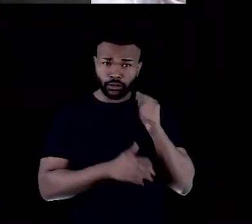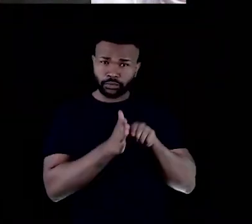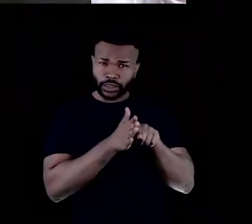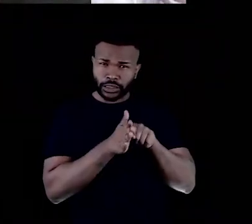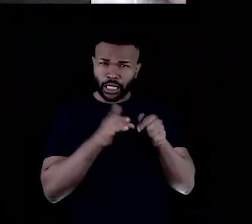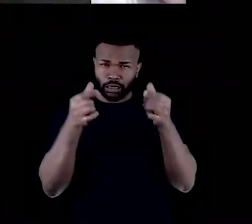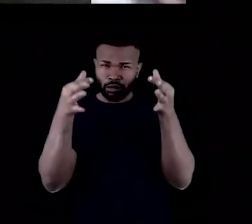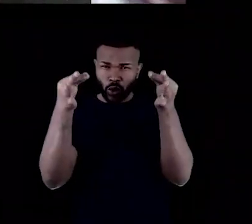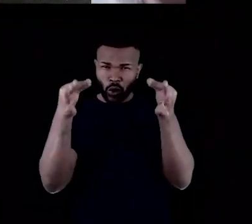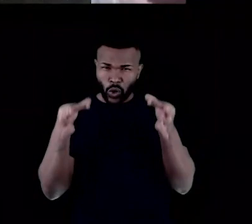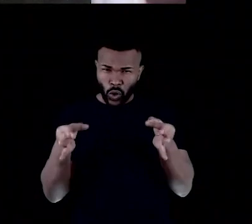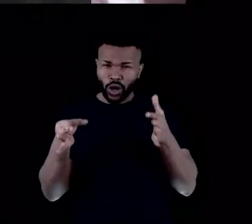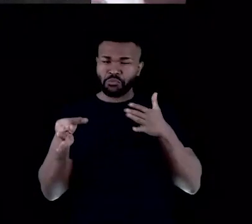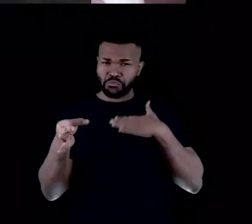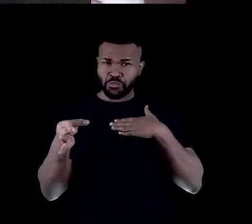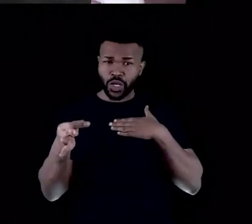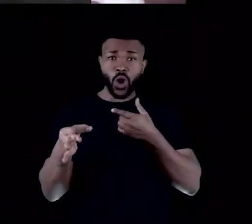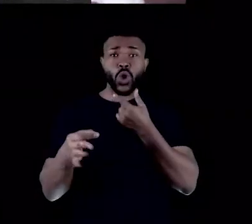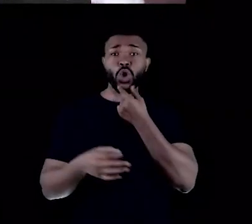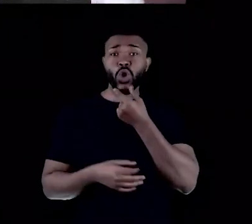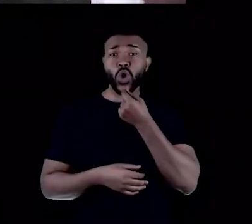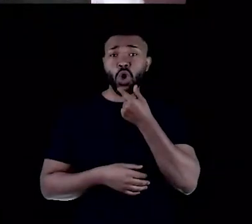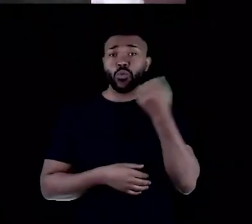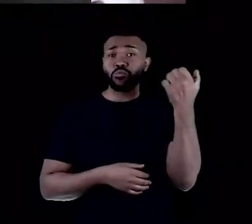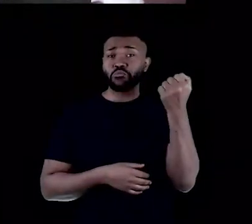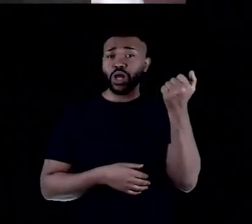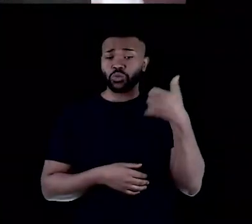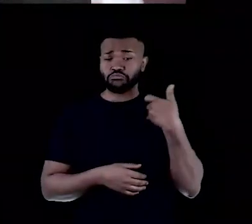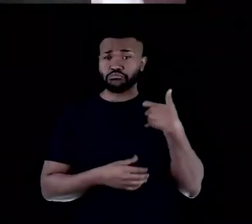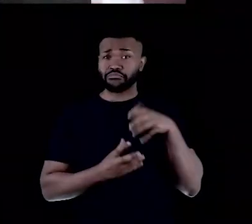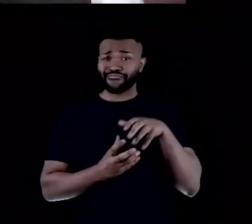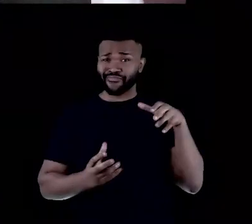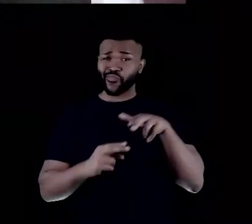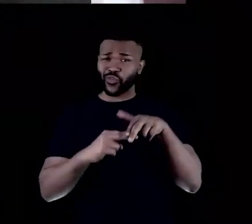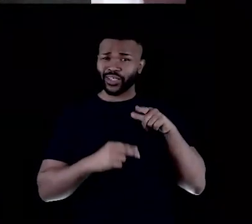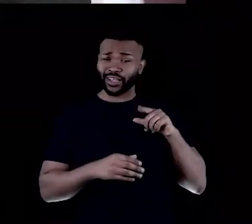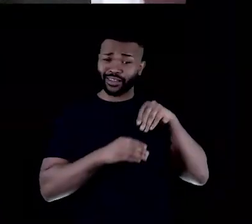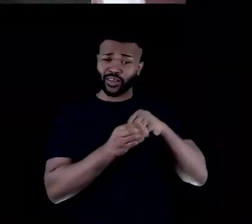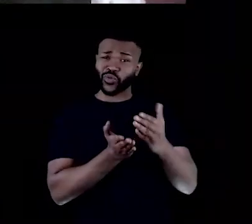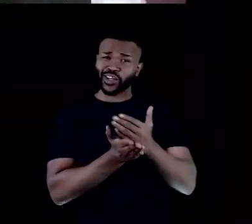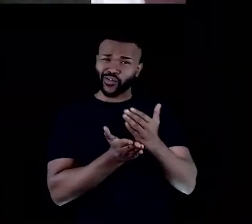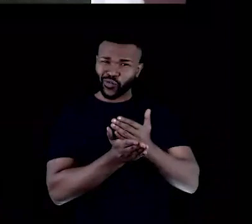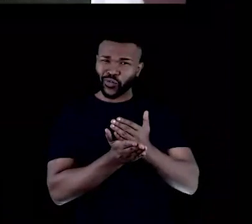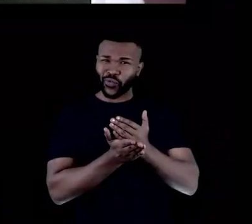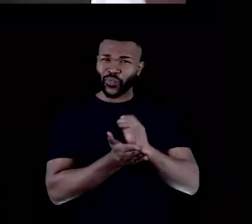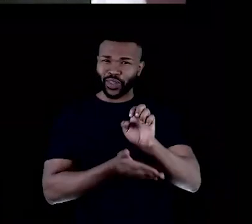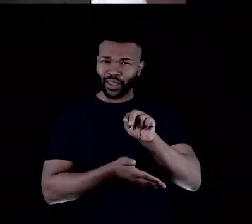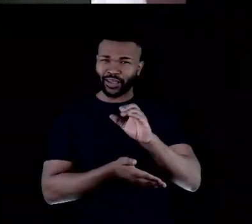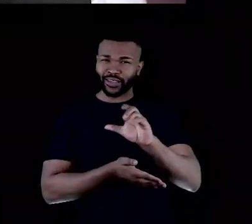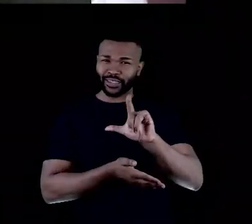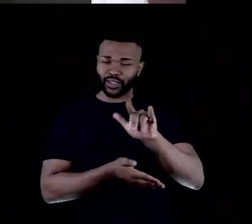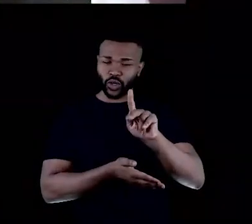você for olhar as minhas colagens, muitas delas são de homens brancos velhos, porque é basicamente o que a gente tem dentro da enciclopédia.